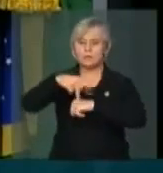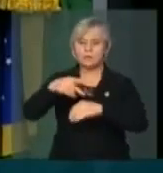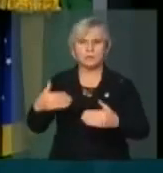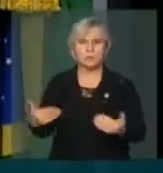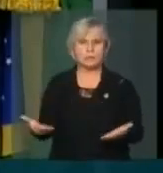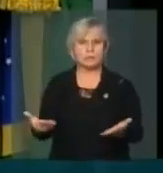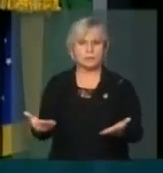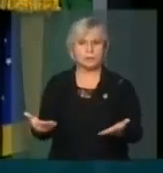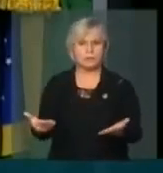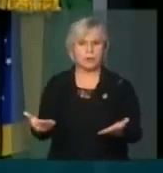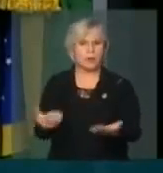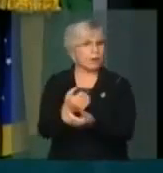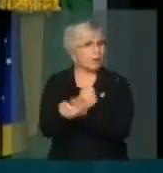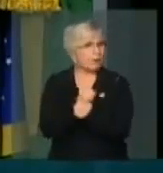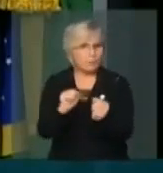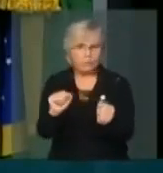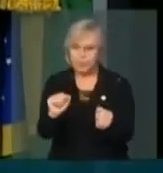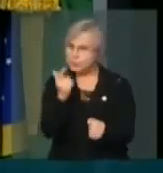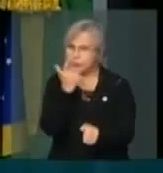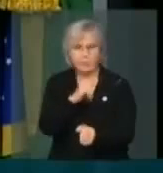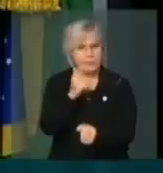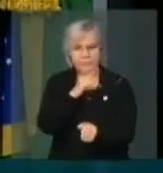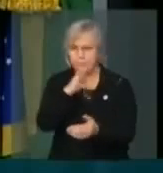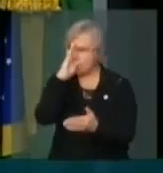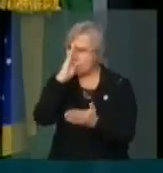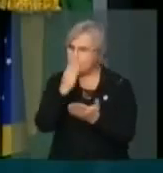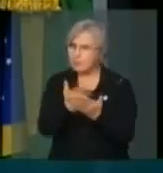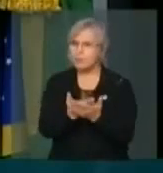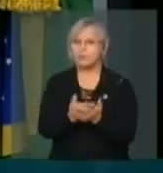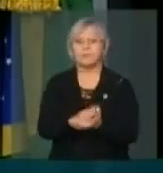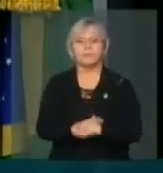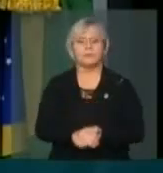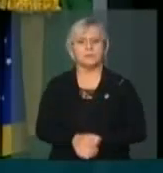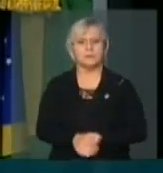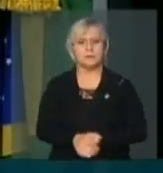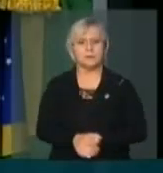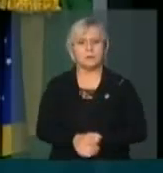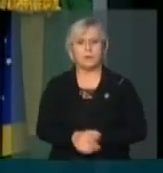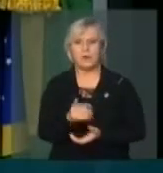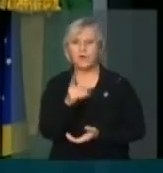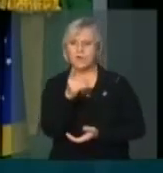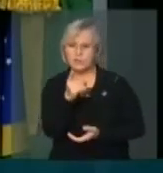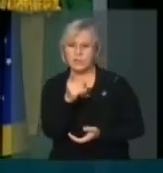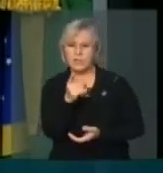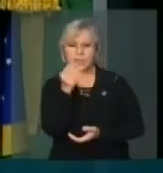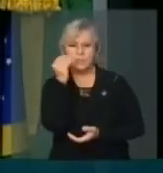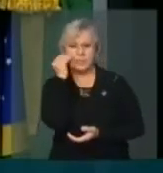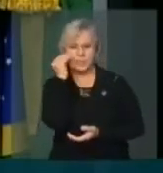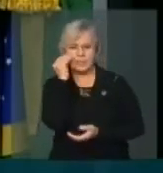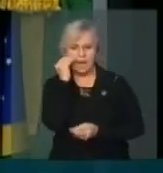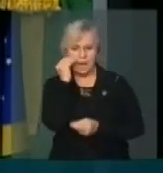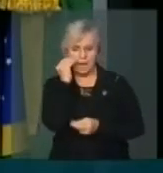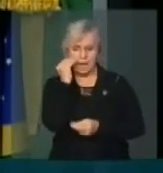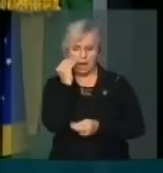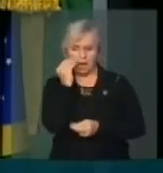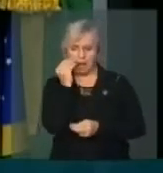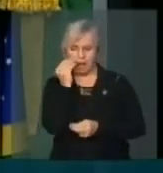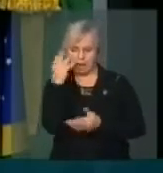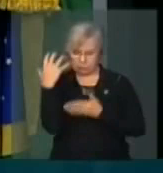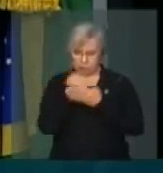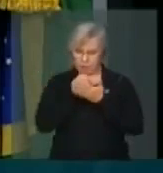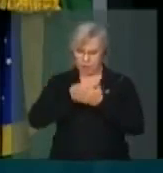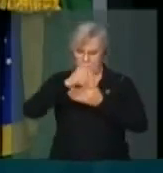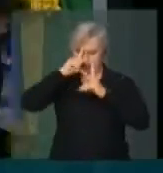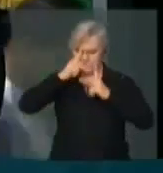economia. É uma coisa inacreditável para alguém que entende o mínimo de economia, você, para tentar tampar um buraco que você criou,